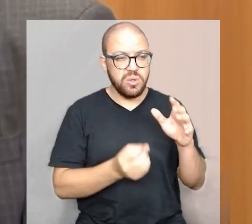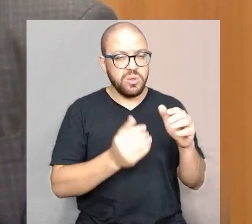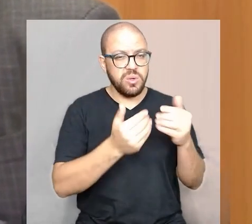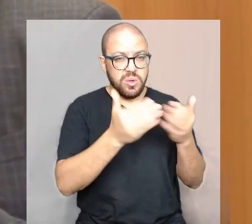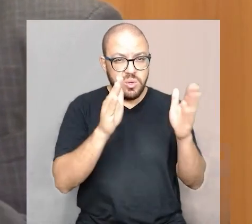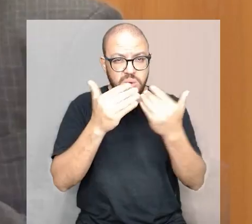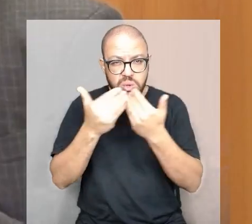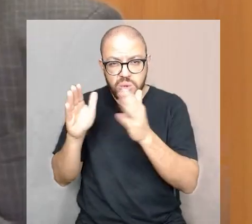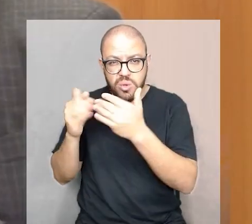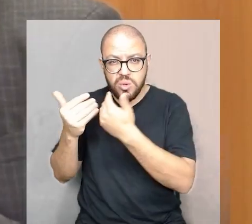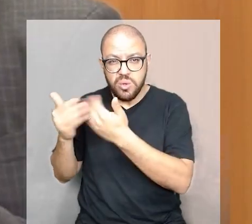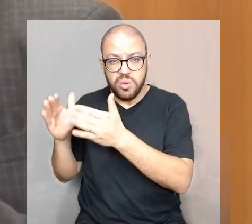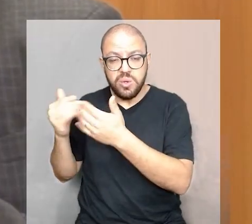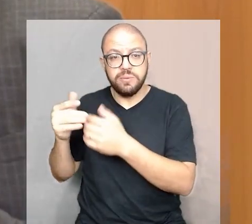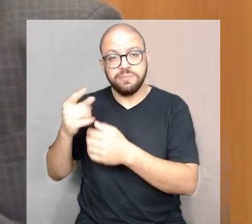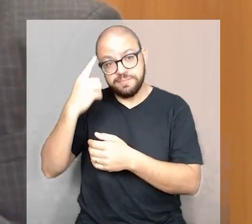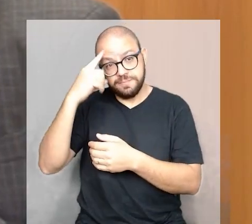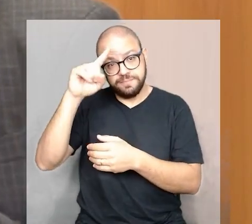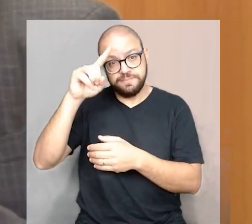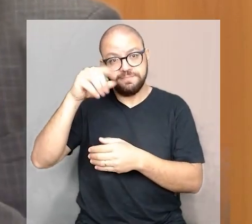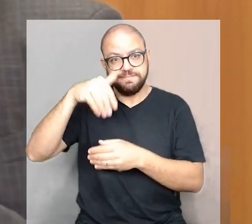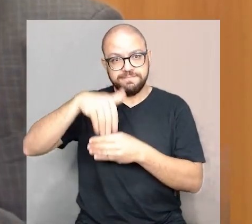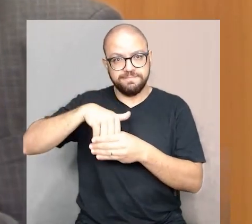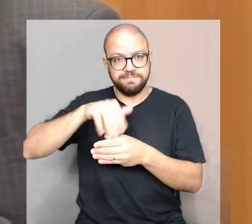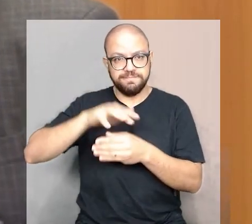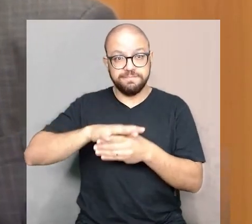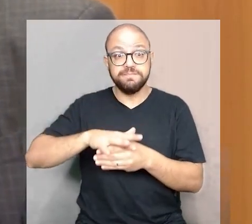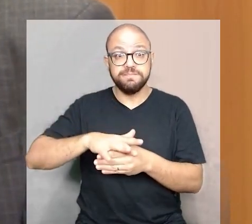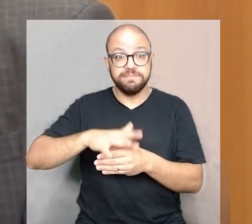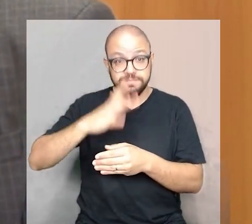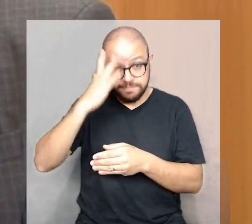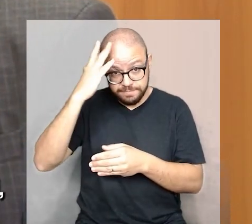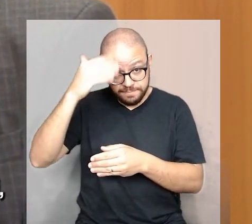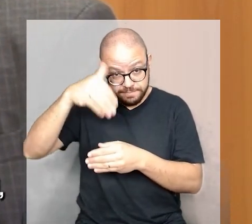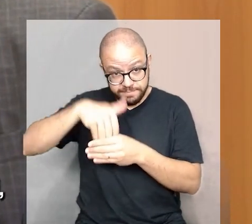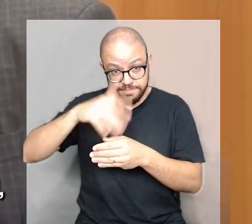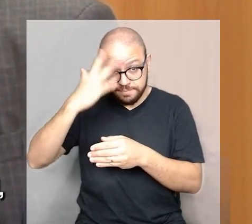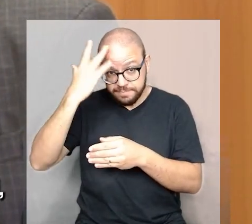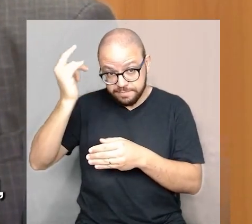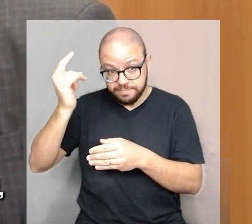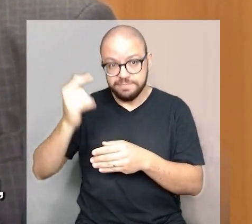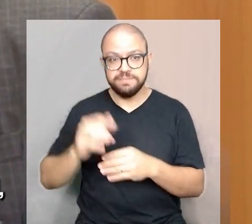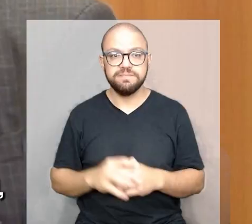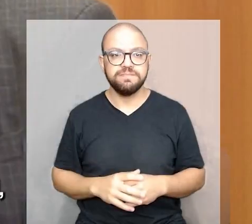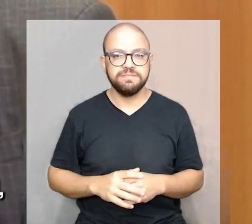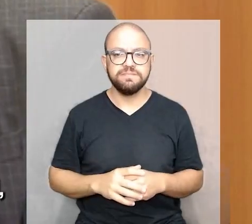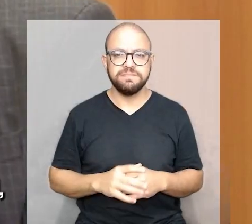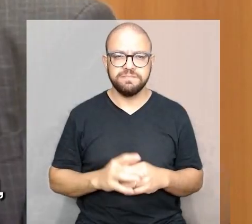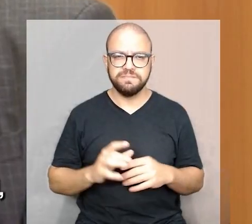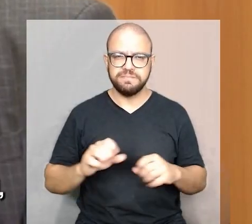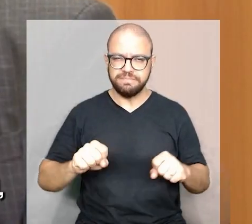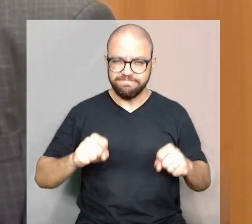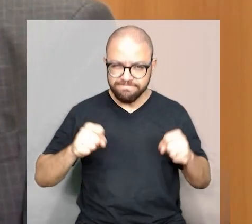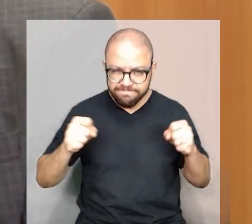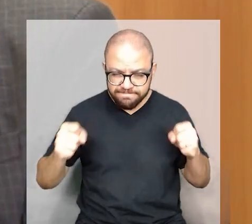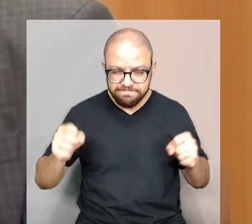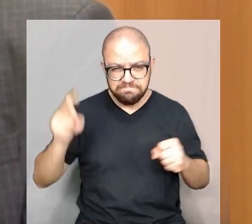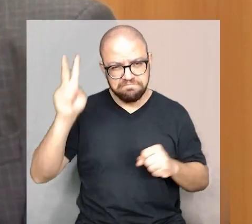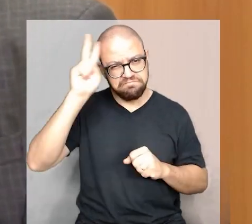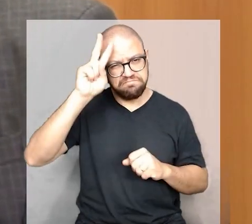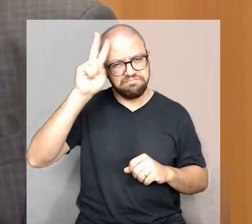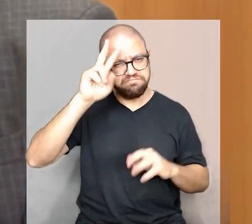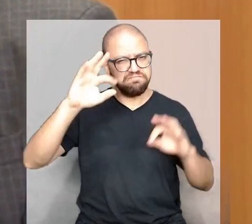Brasil para no dia da eleição, no dia anterior à eleição, e fizemos uma atuação realmente, deveria ser